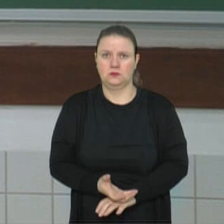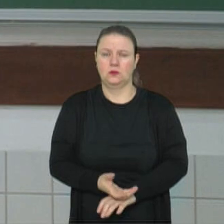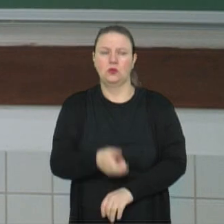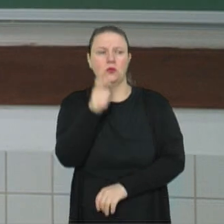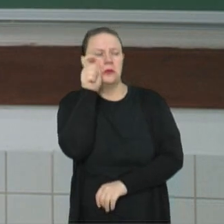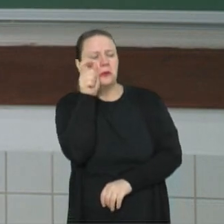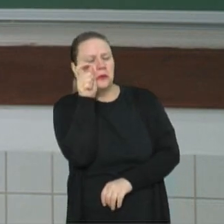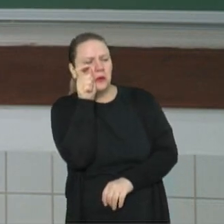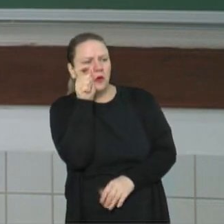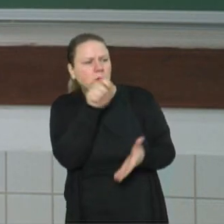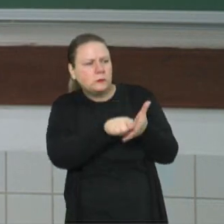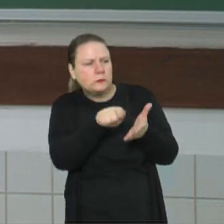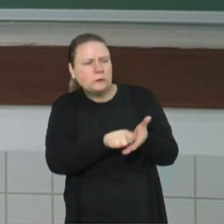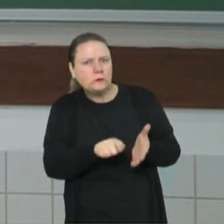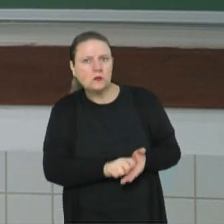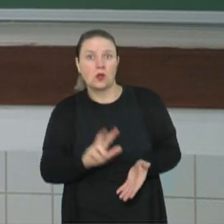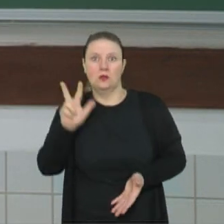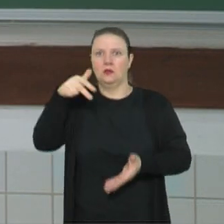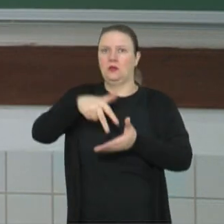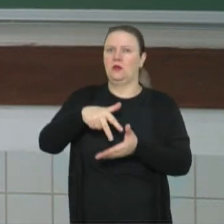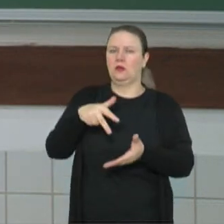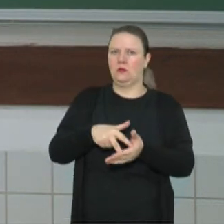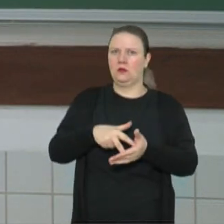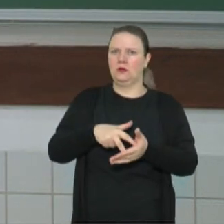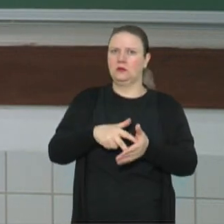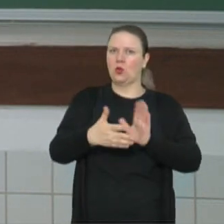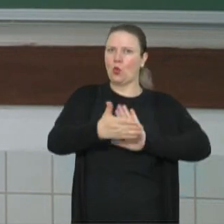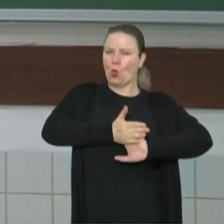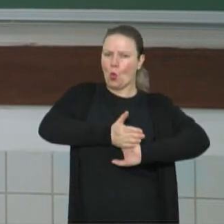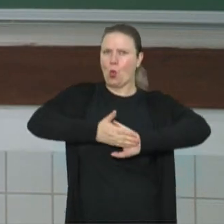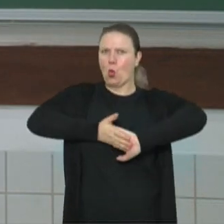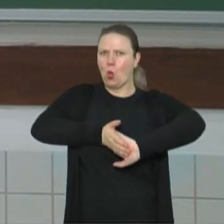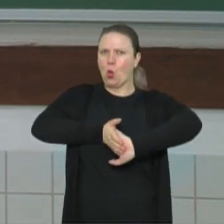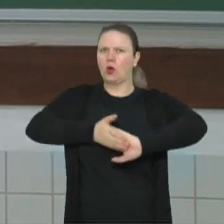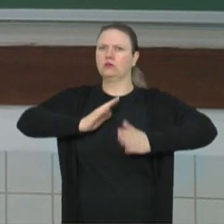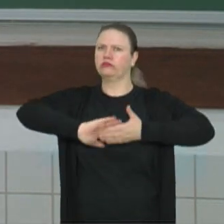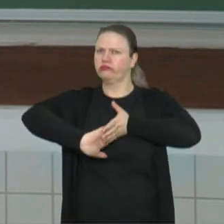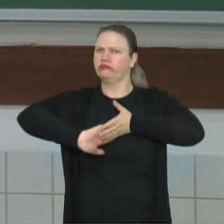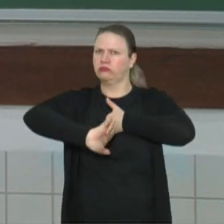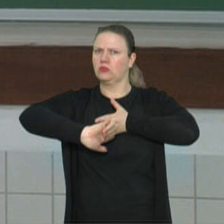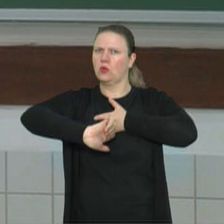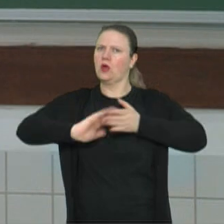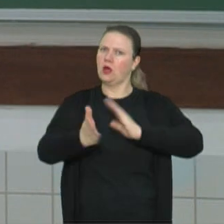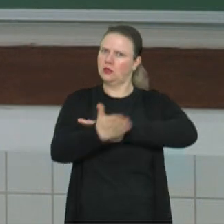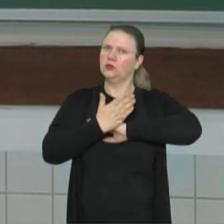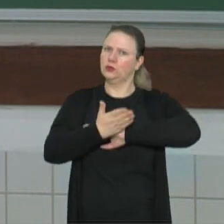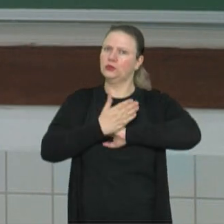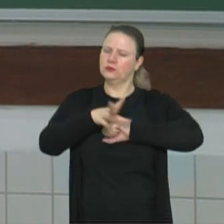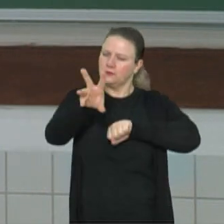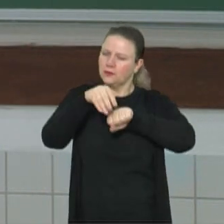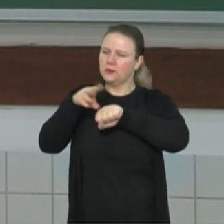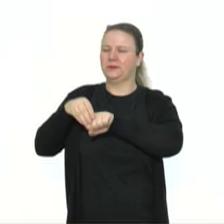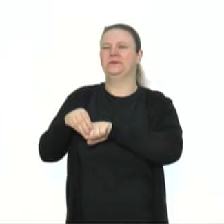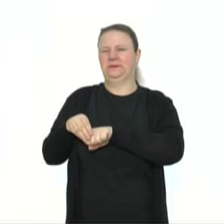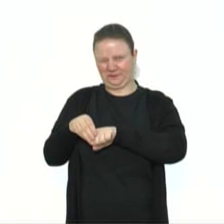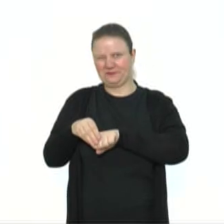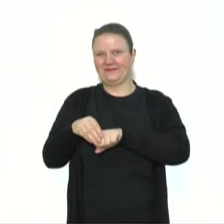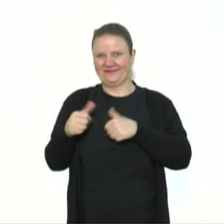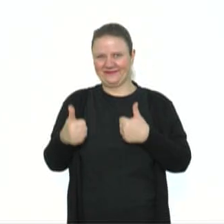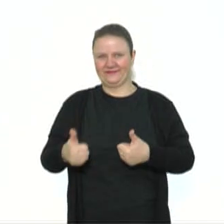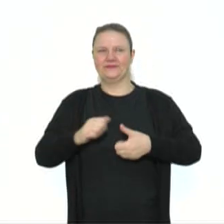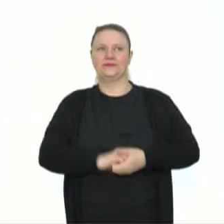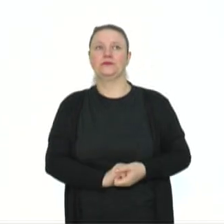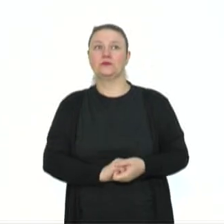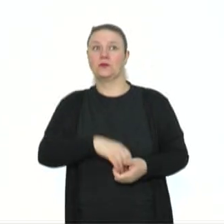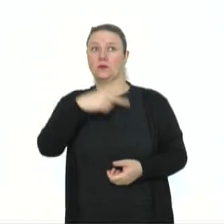a aula mesmo levanta, faz um movimento que ajuda e muito no aprendizado de vocês. Então, como já adiantei aqui para vocês, nós temos duas